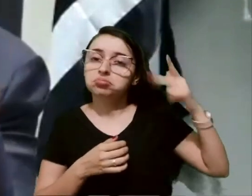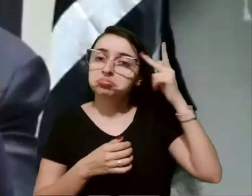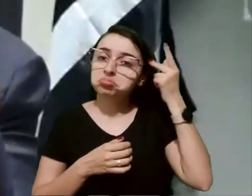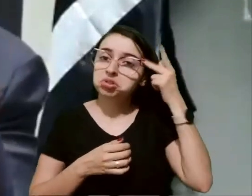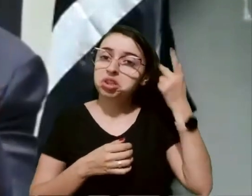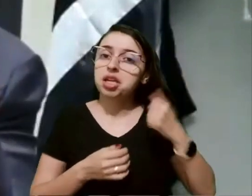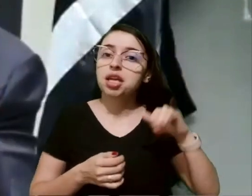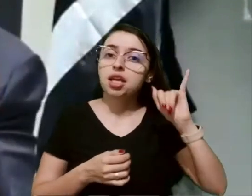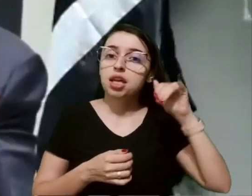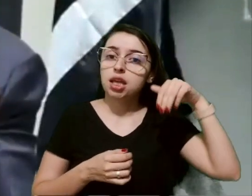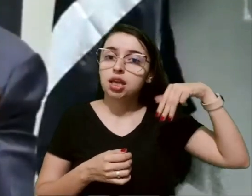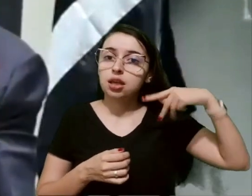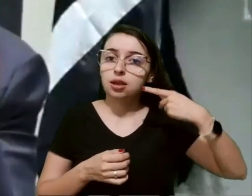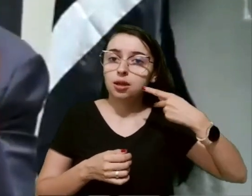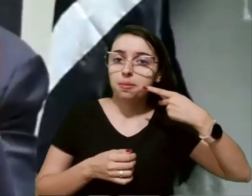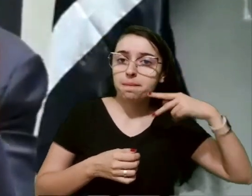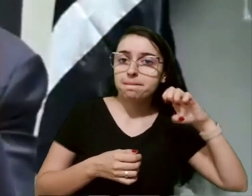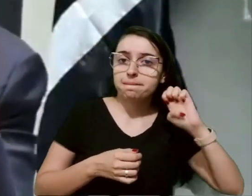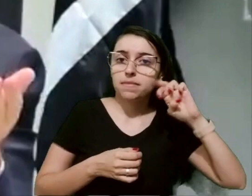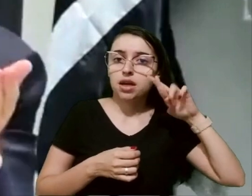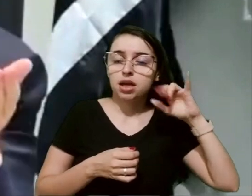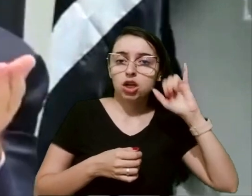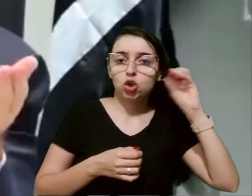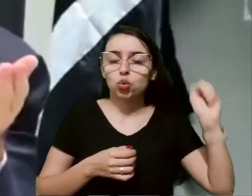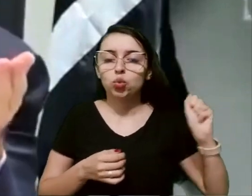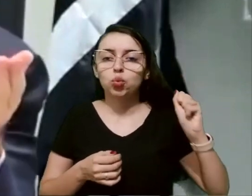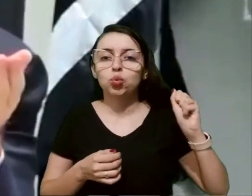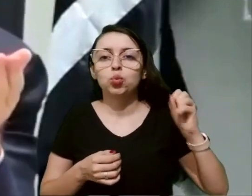antigos. E hoje a economia ela ganha